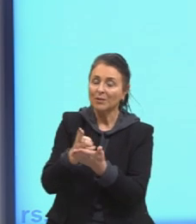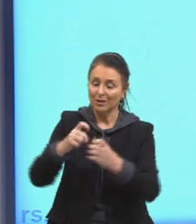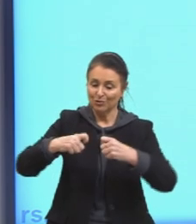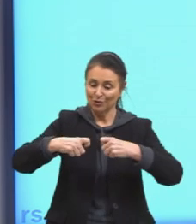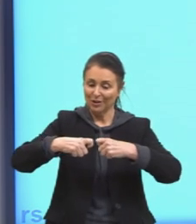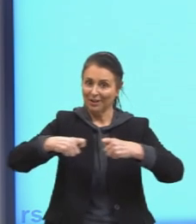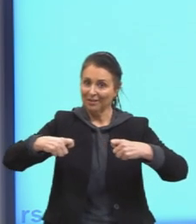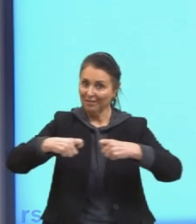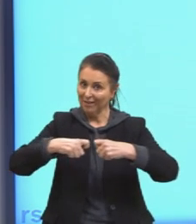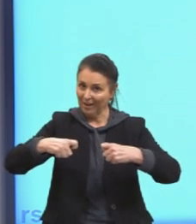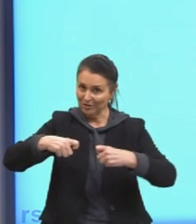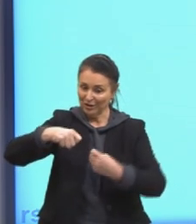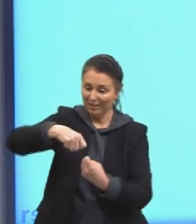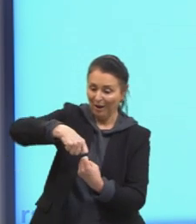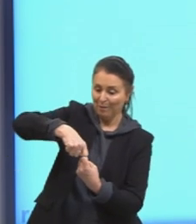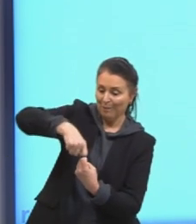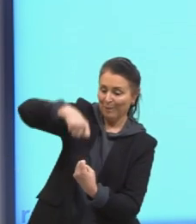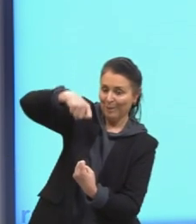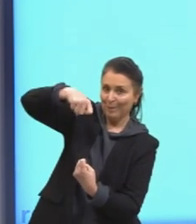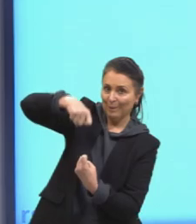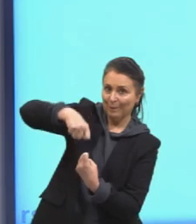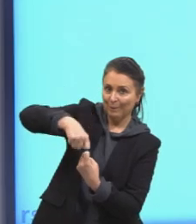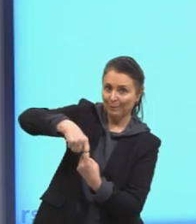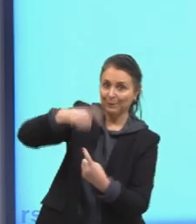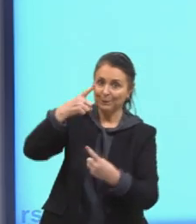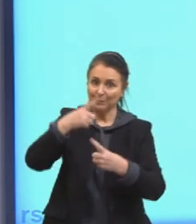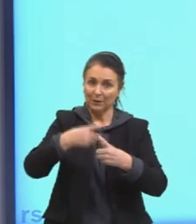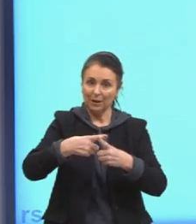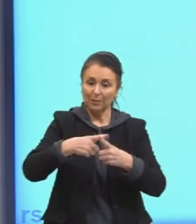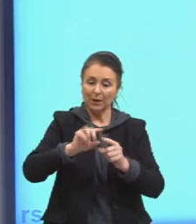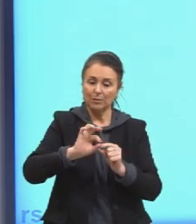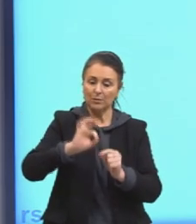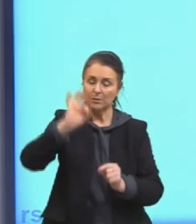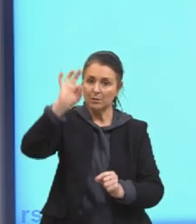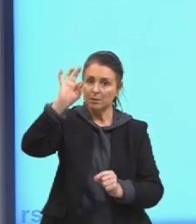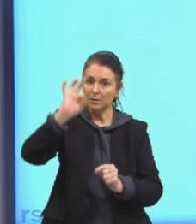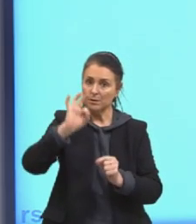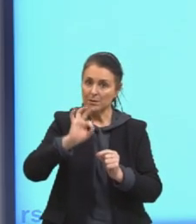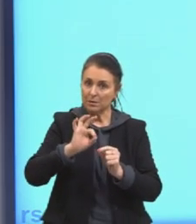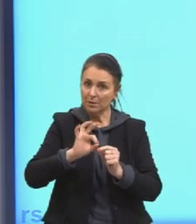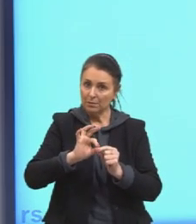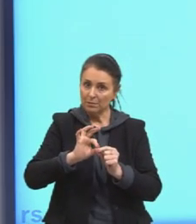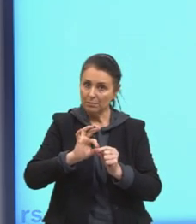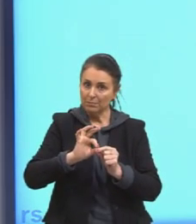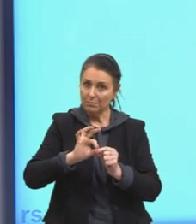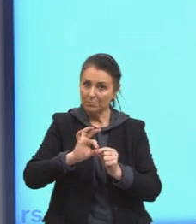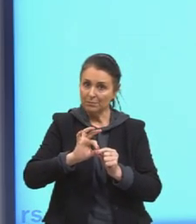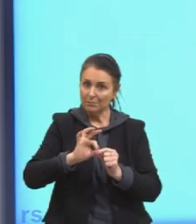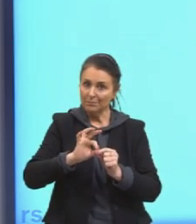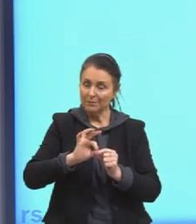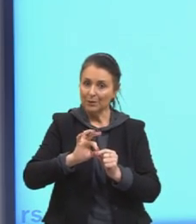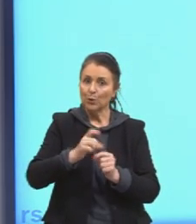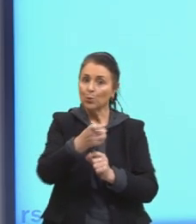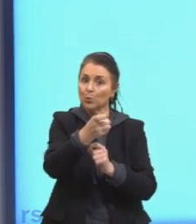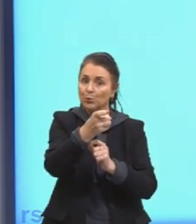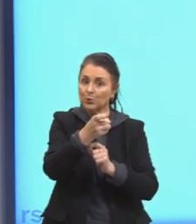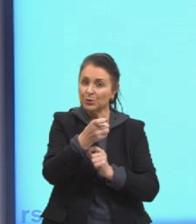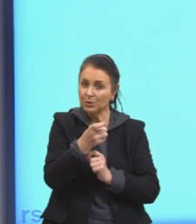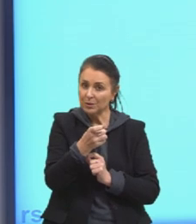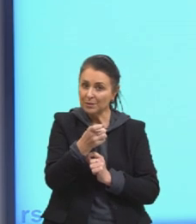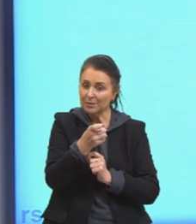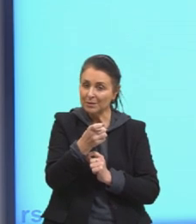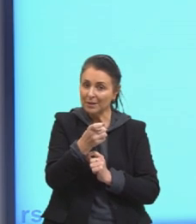dessa mola né multiplicado pela distância que a gente tá te estendendo da mola tá então x aqui